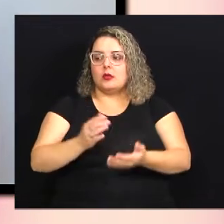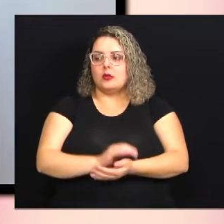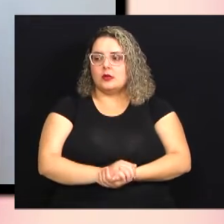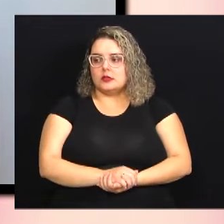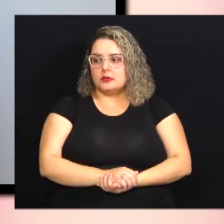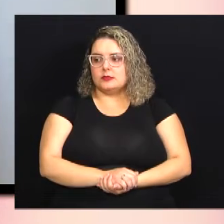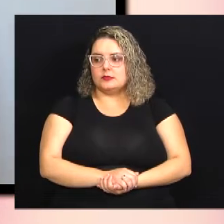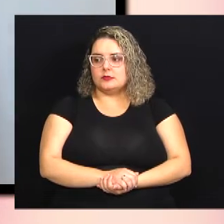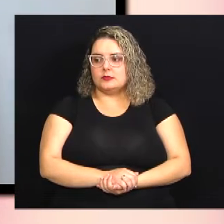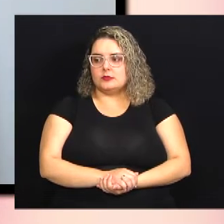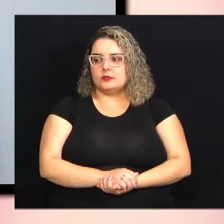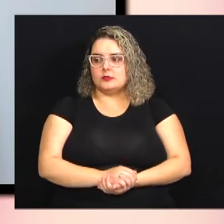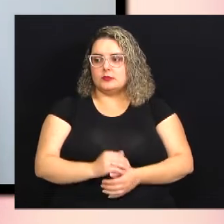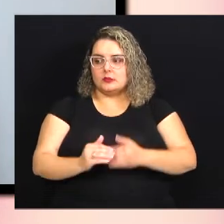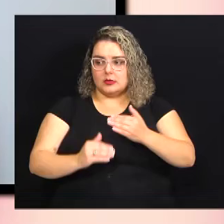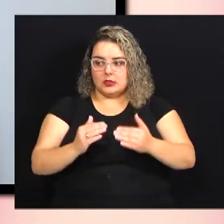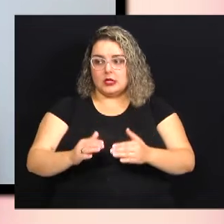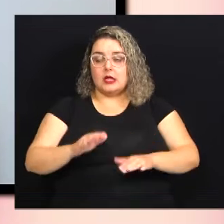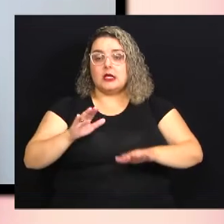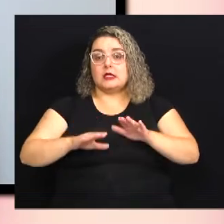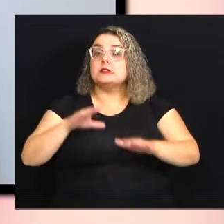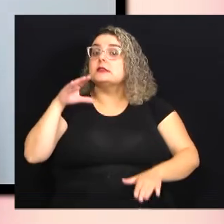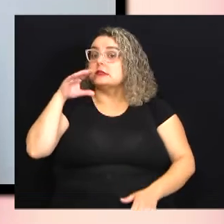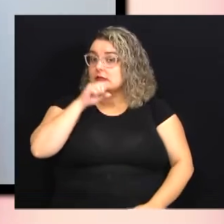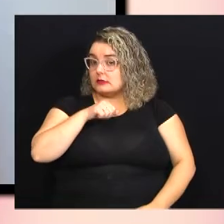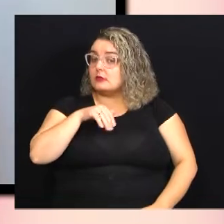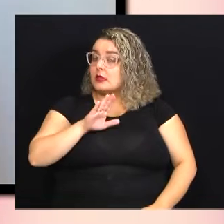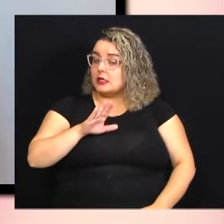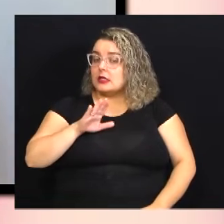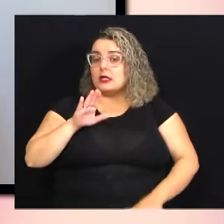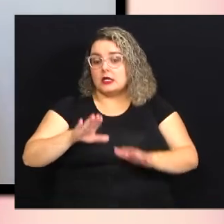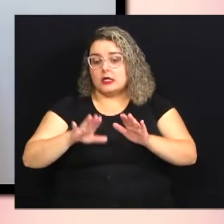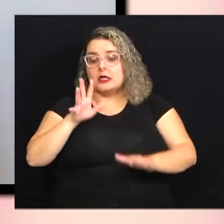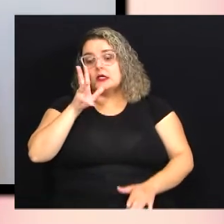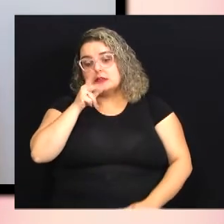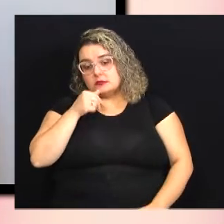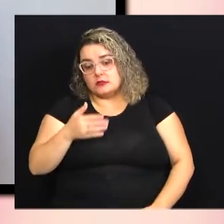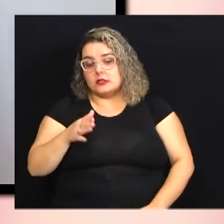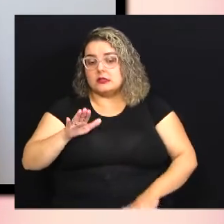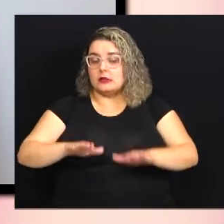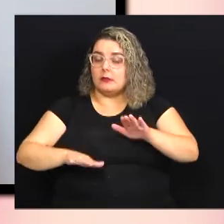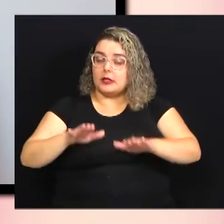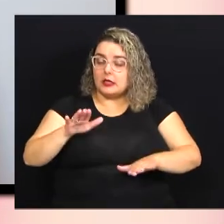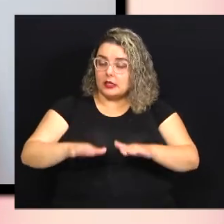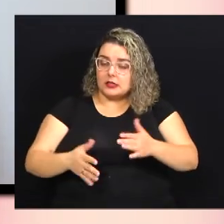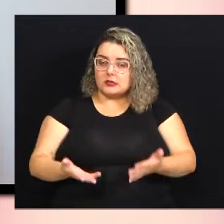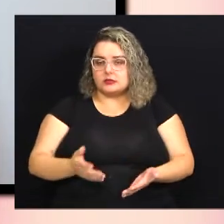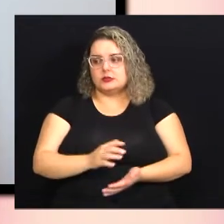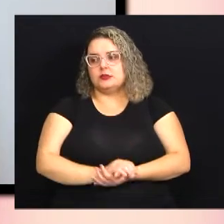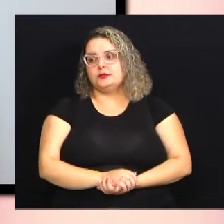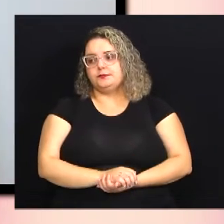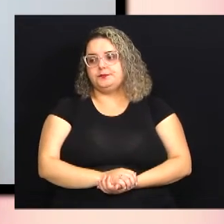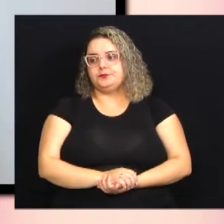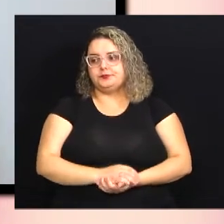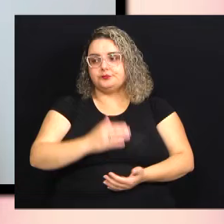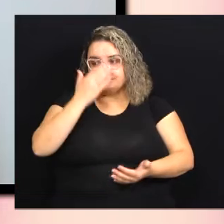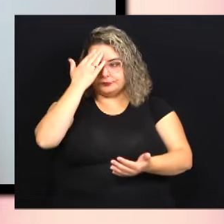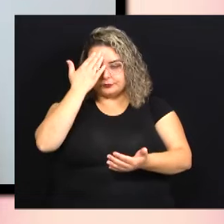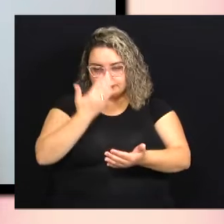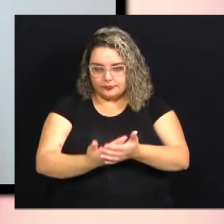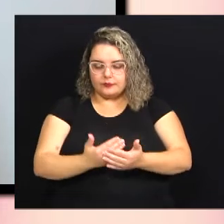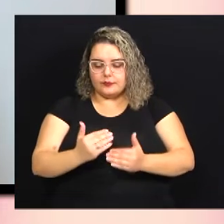a progressão às vezes é mais rápida, às vezes é mais lenta. A gente acredita que a